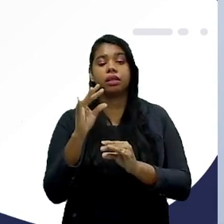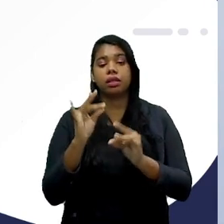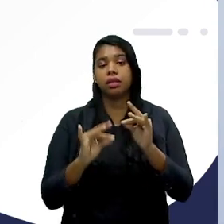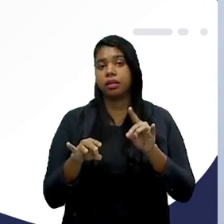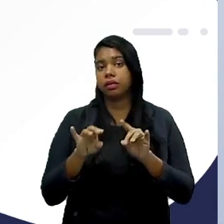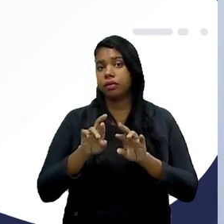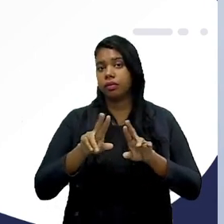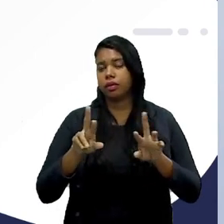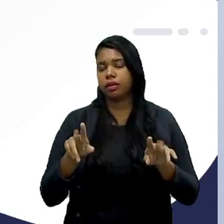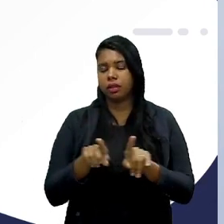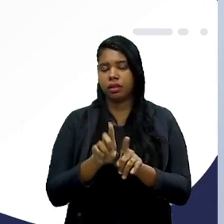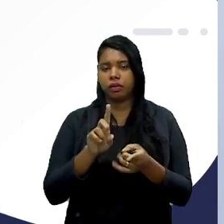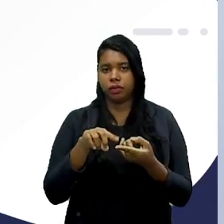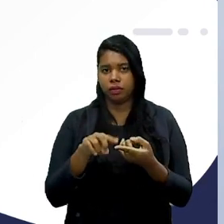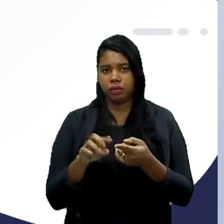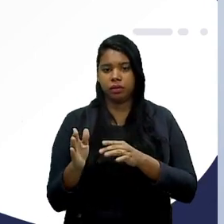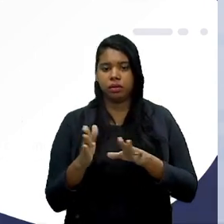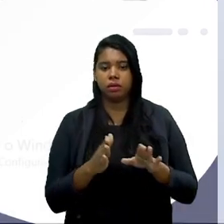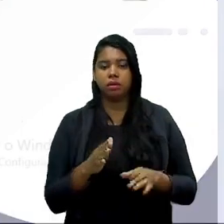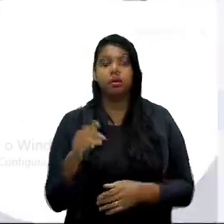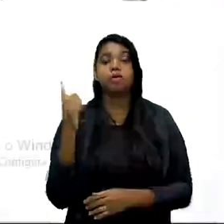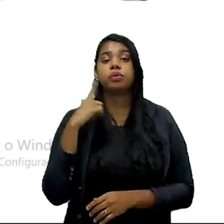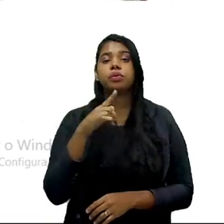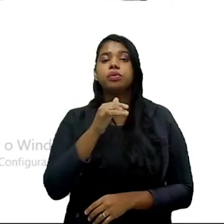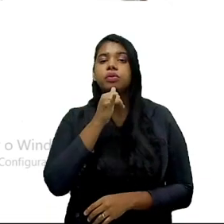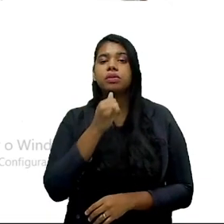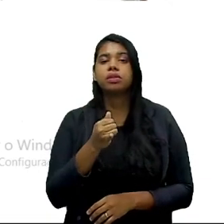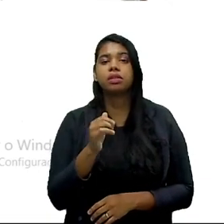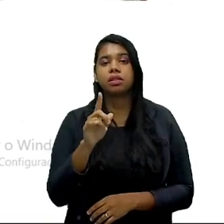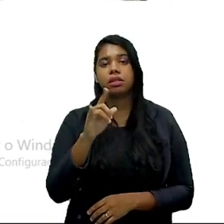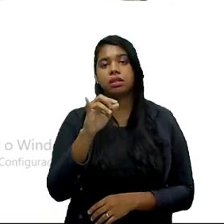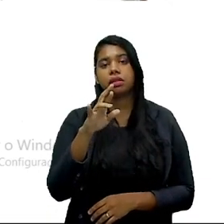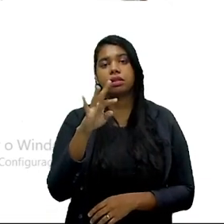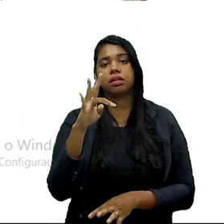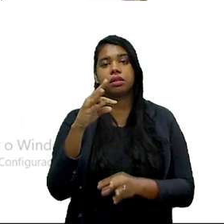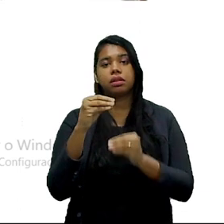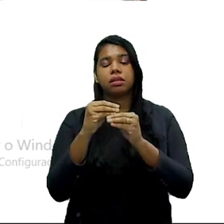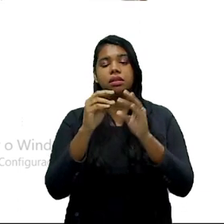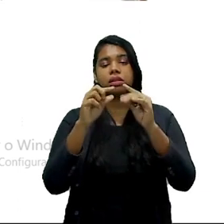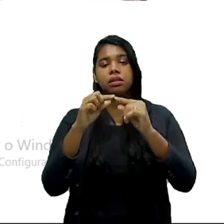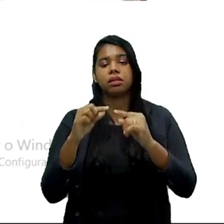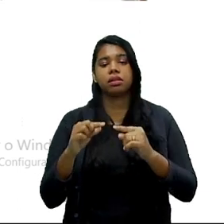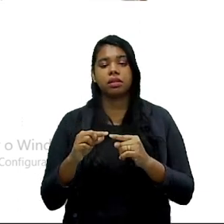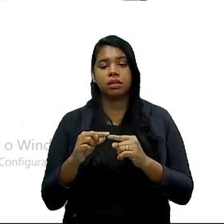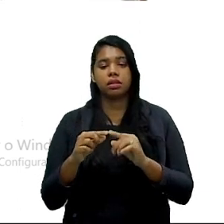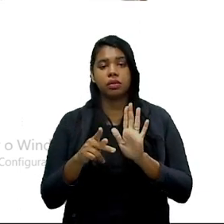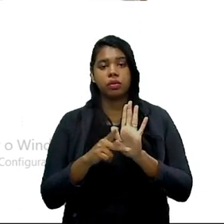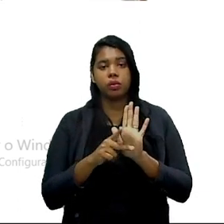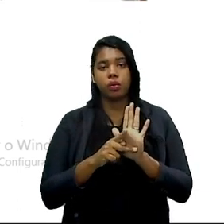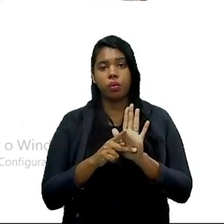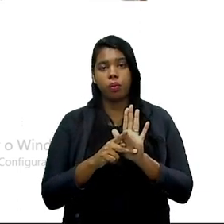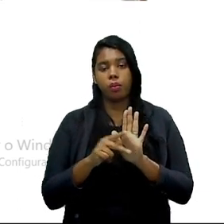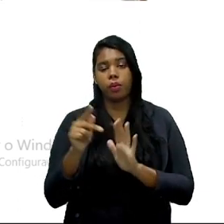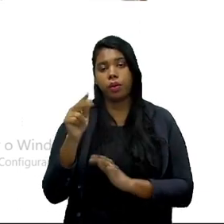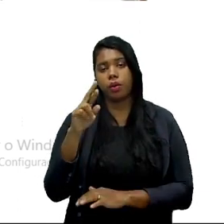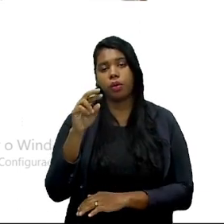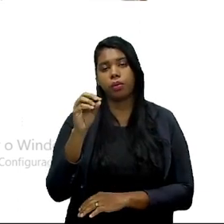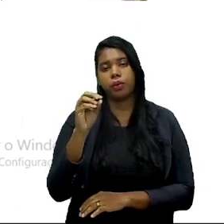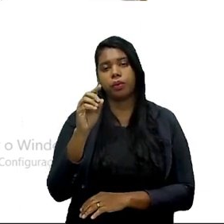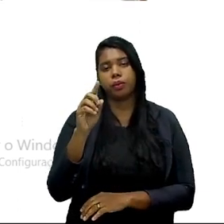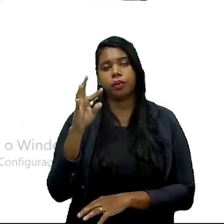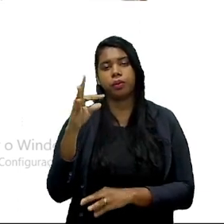custo variável. Os considerados diretos são aqueles que são relacionados diretamente com o próprio produto. Uma empresa